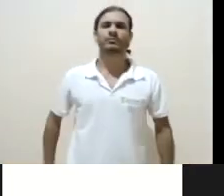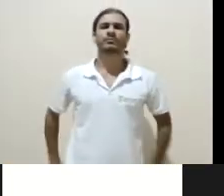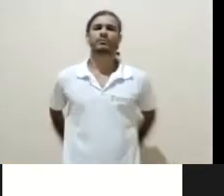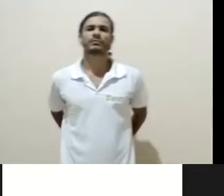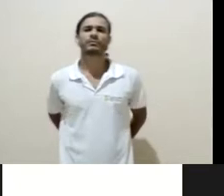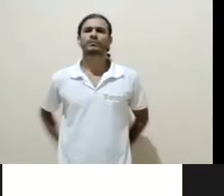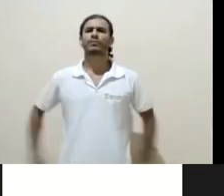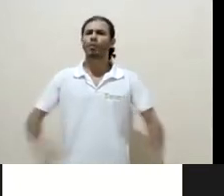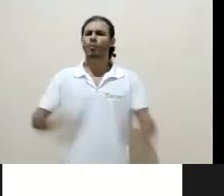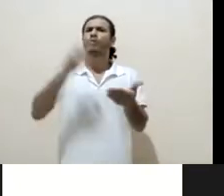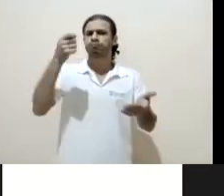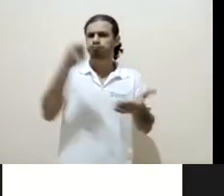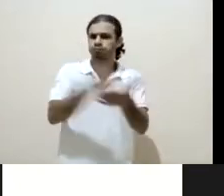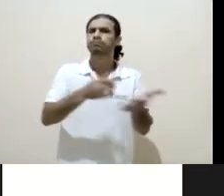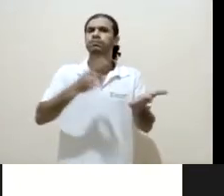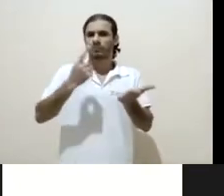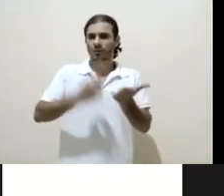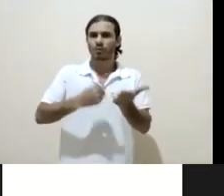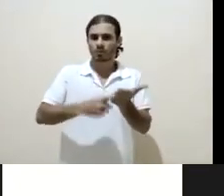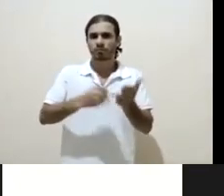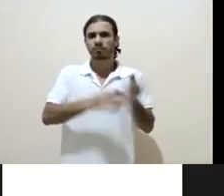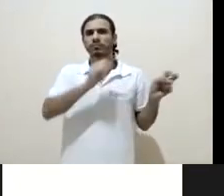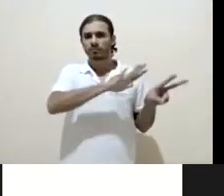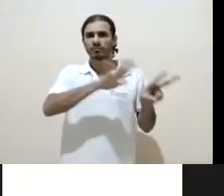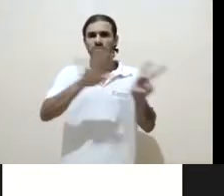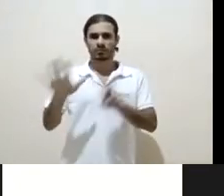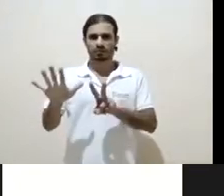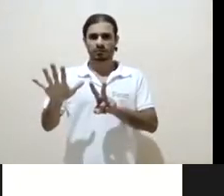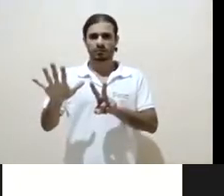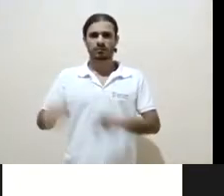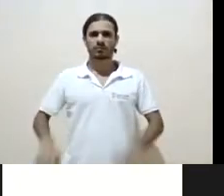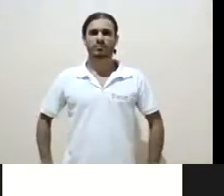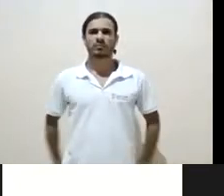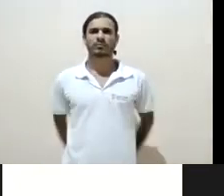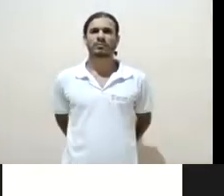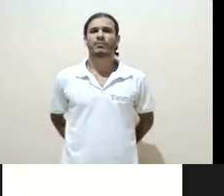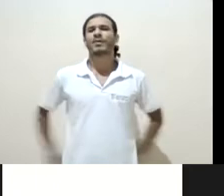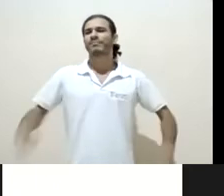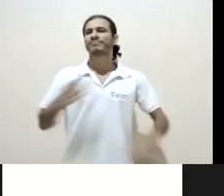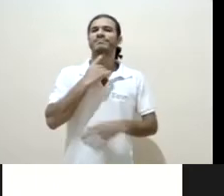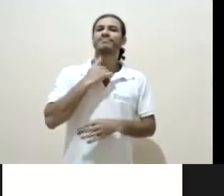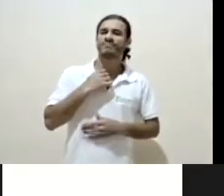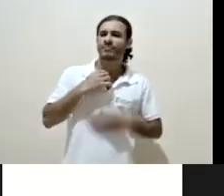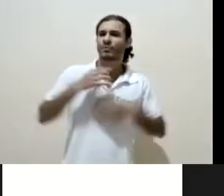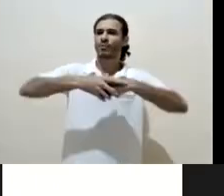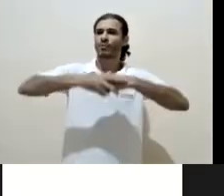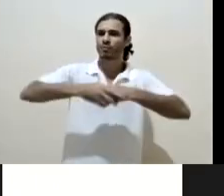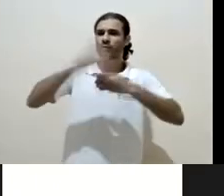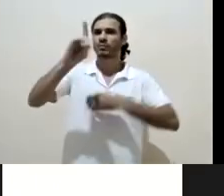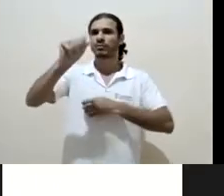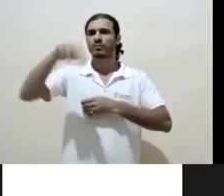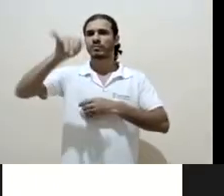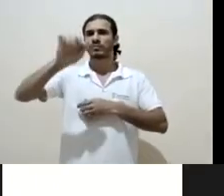o seu dever, né? Nessa jornada. Né? Quero cumprimentar o Daniel, que está aí na coordenação